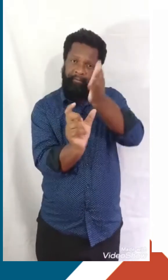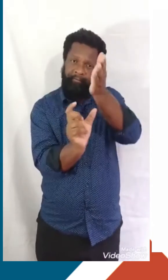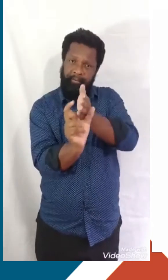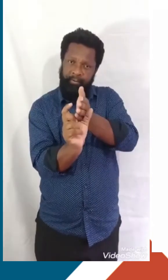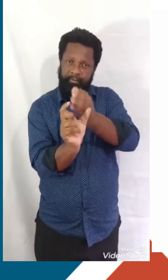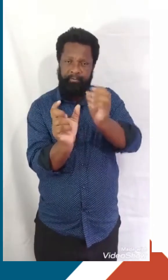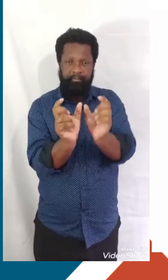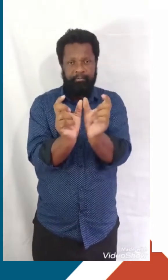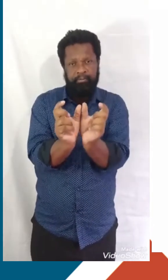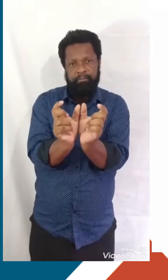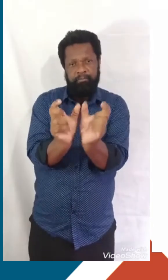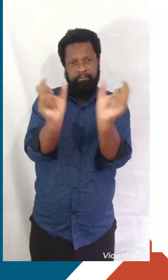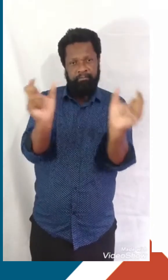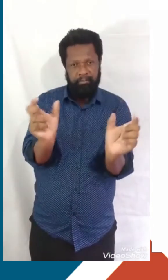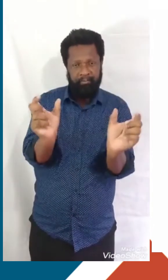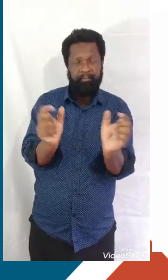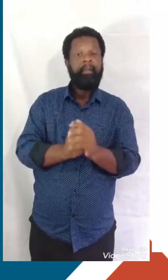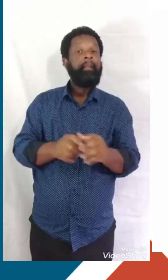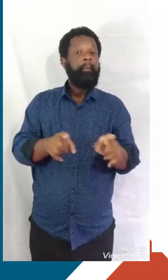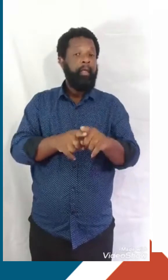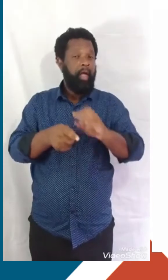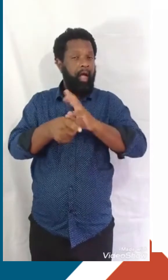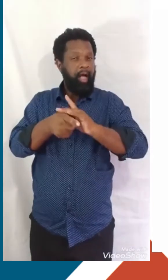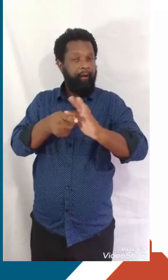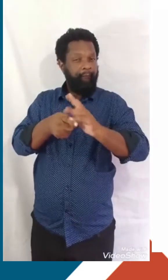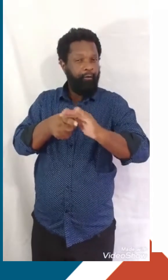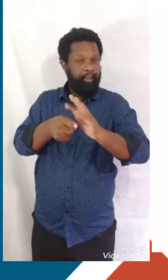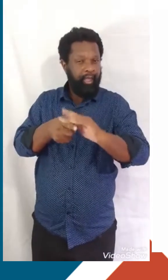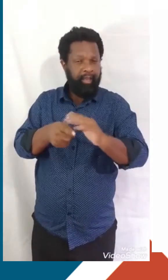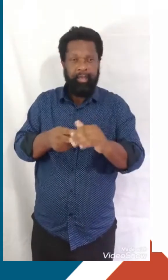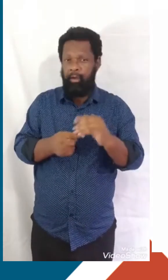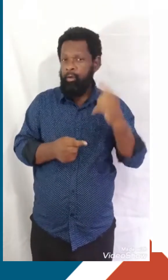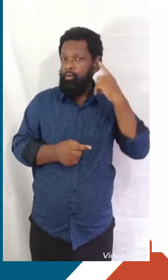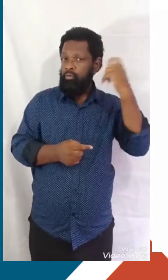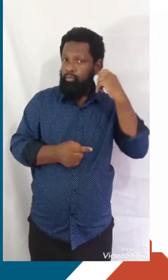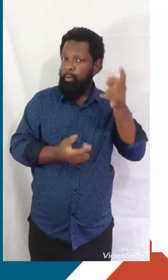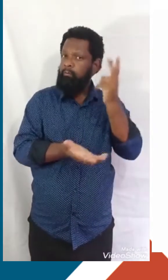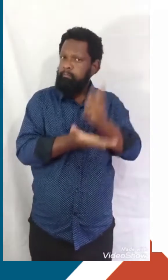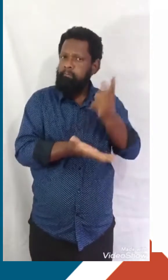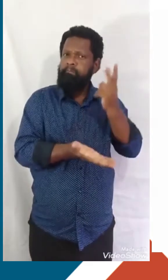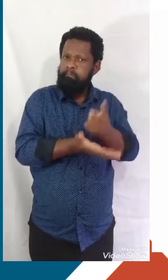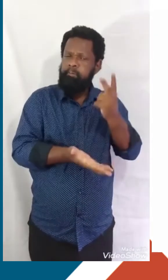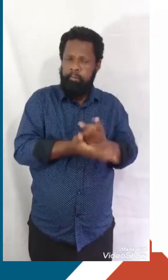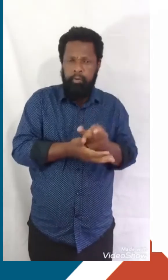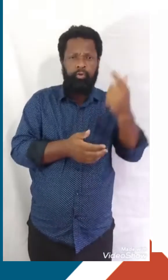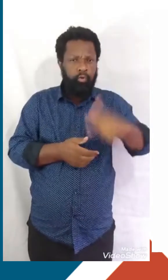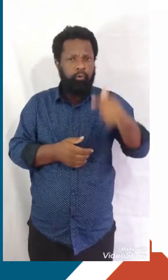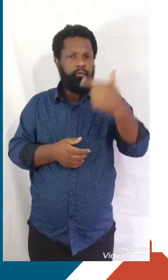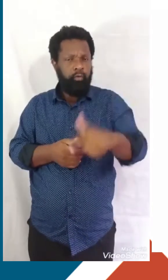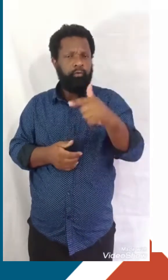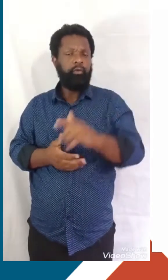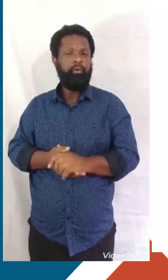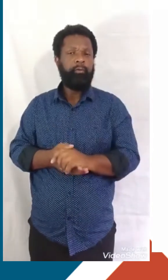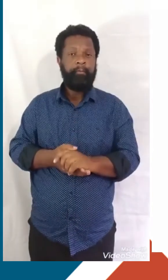dos sufixos, e no campo fonético, figuras de repetição sonora, jogos sonoros, e no